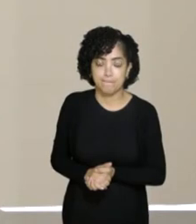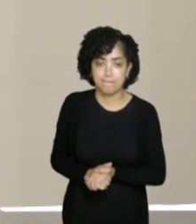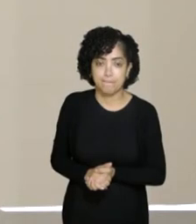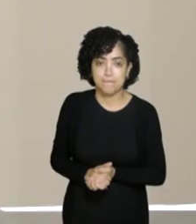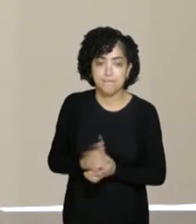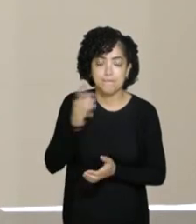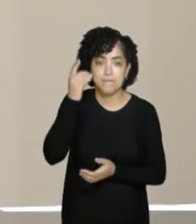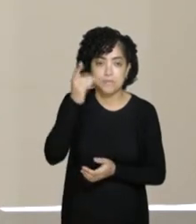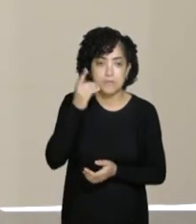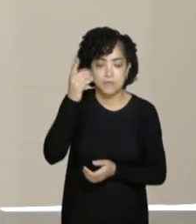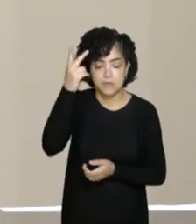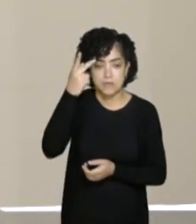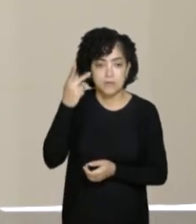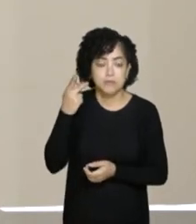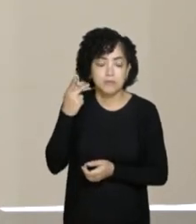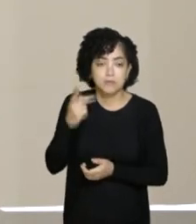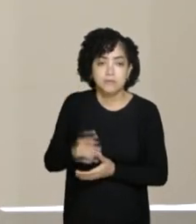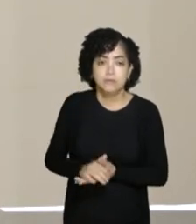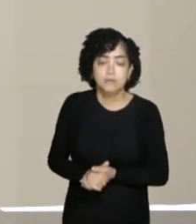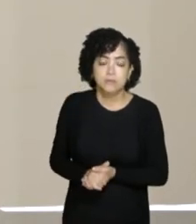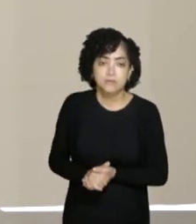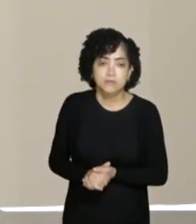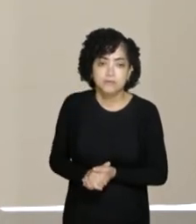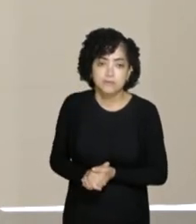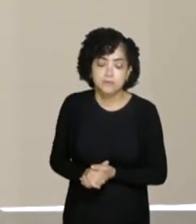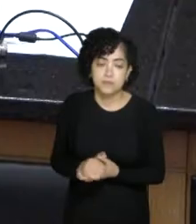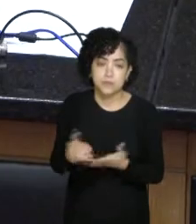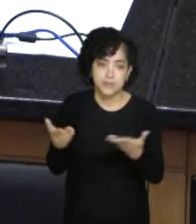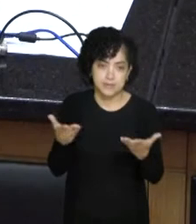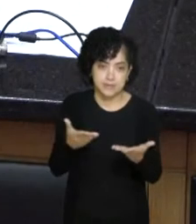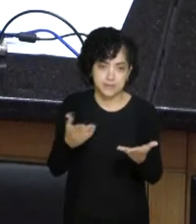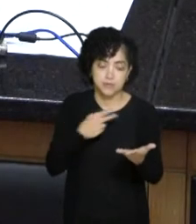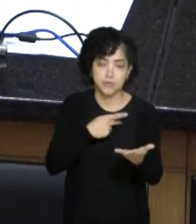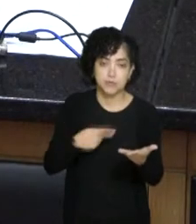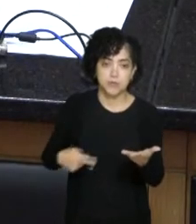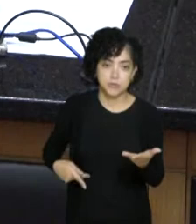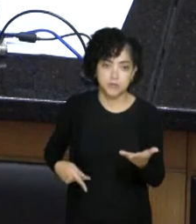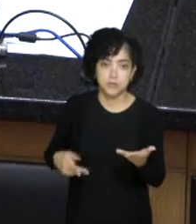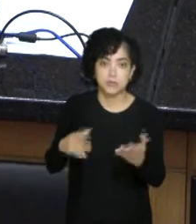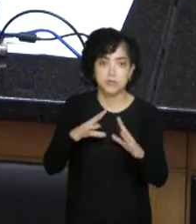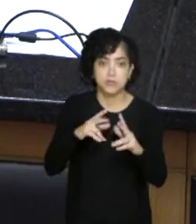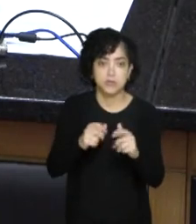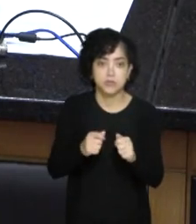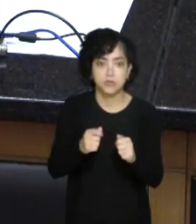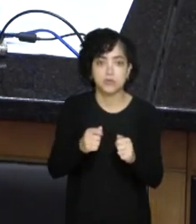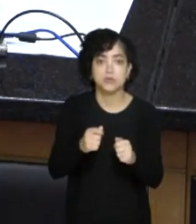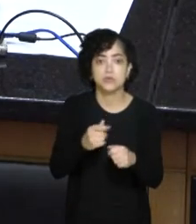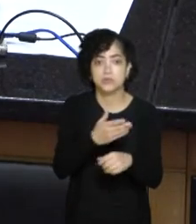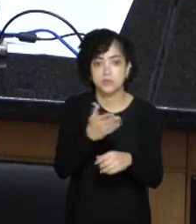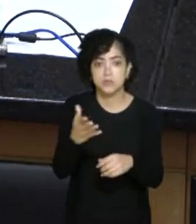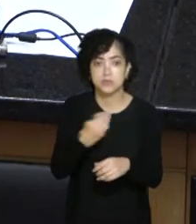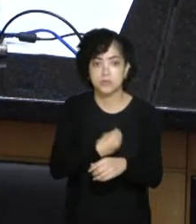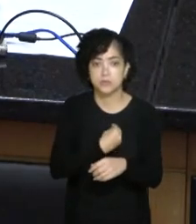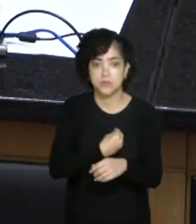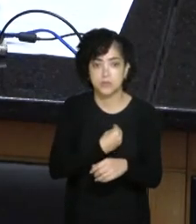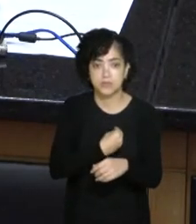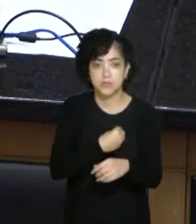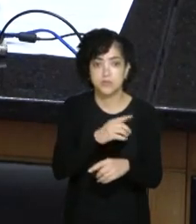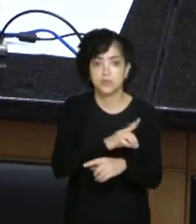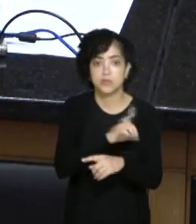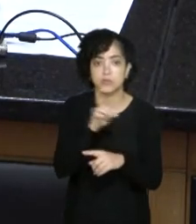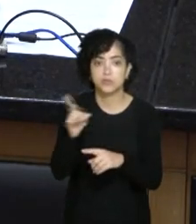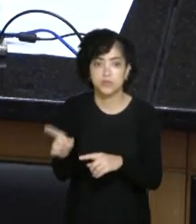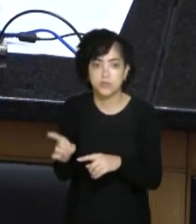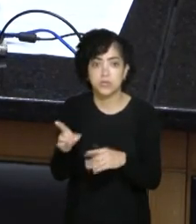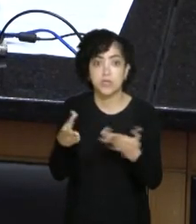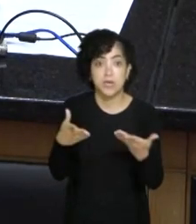favor, deputada. Senhor presidente, a todos que nos visitam hoje, muito bom dia. Eu quero dizer que essa manhã é uma